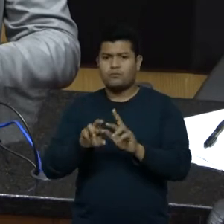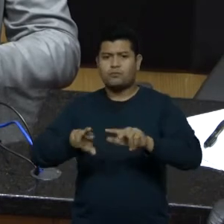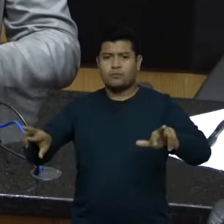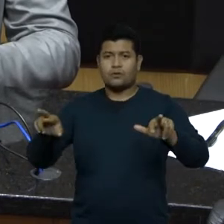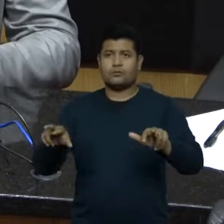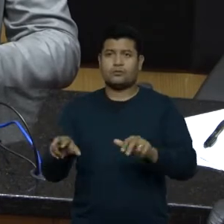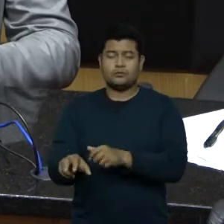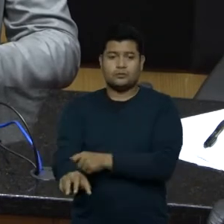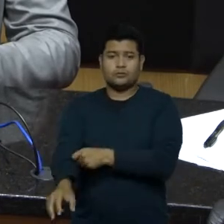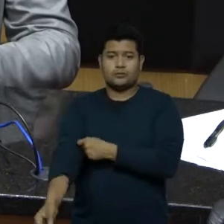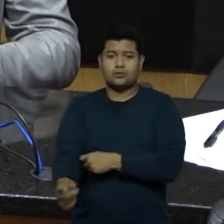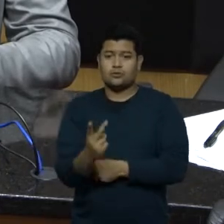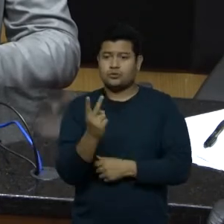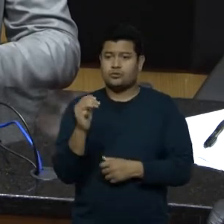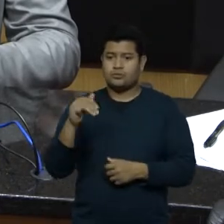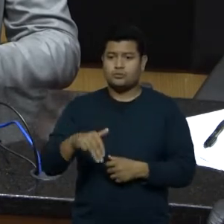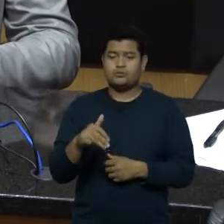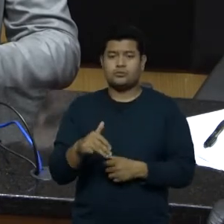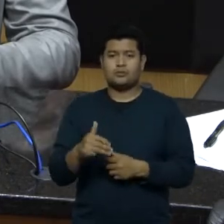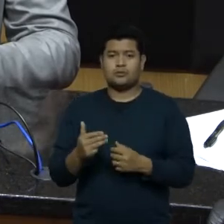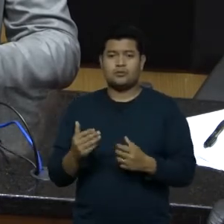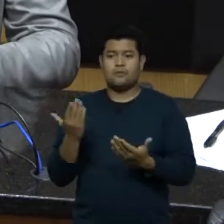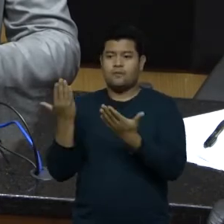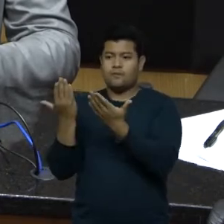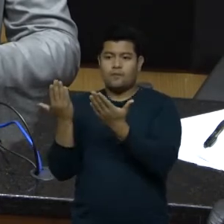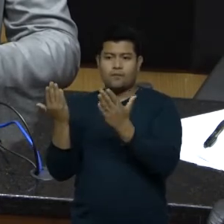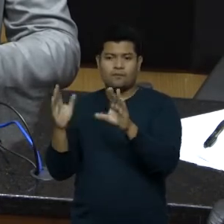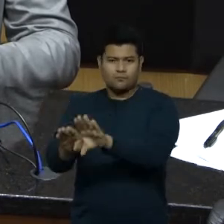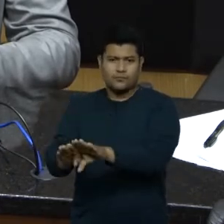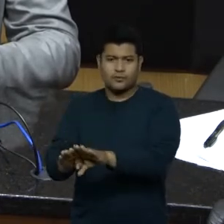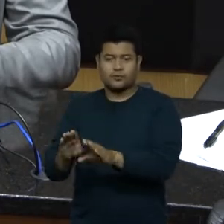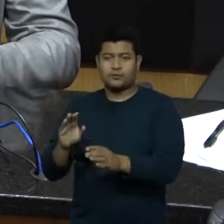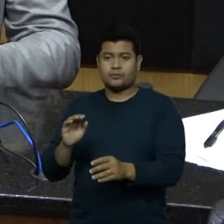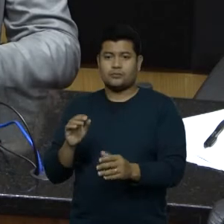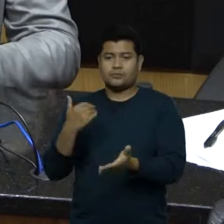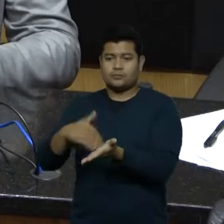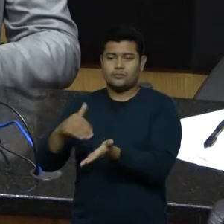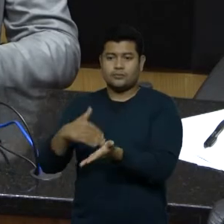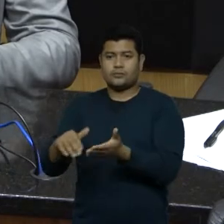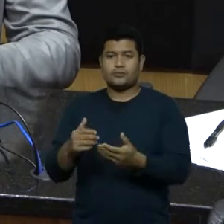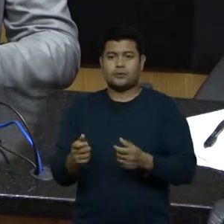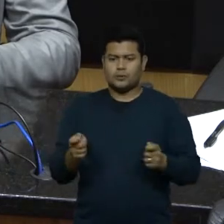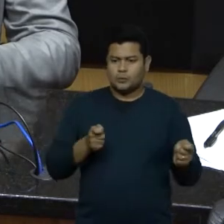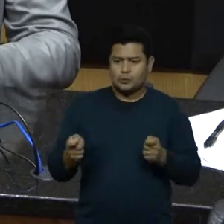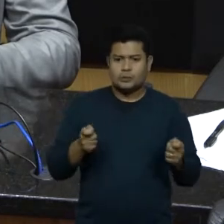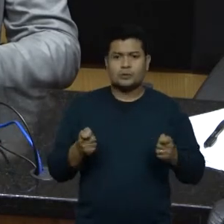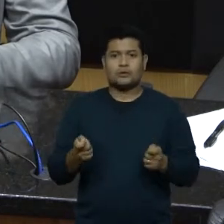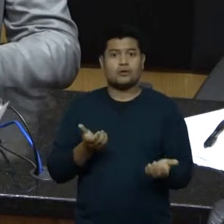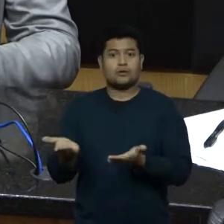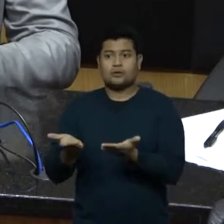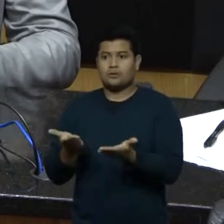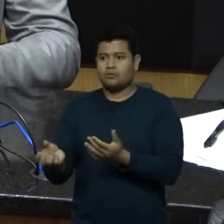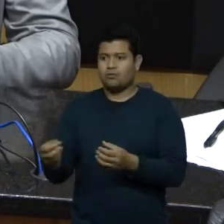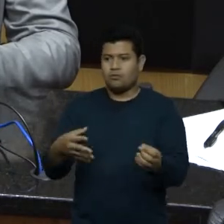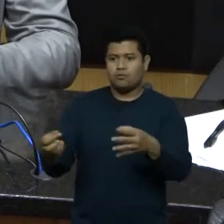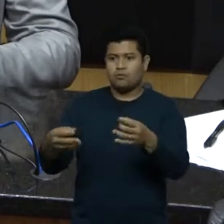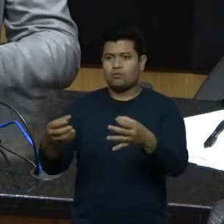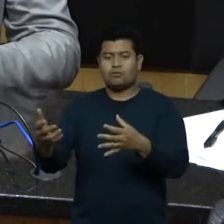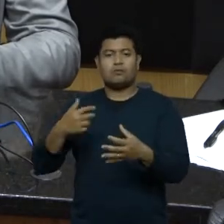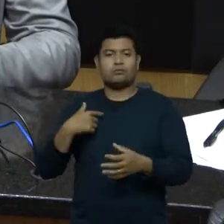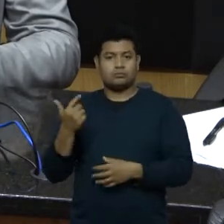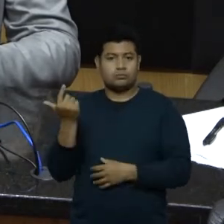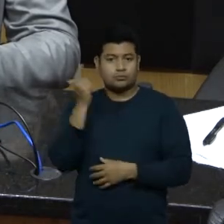governo pensou secretarias fez é lícito novos contratos da economia